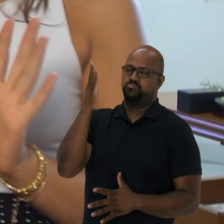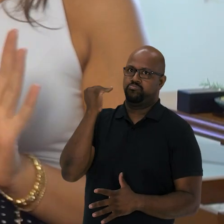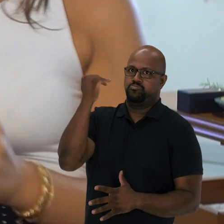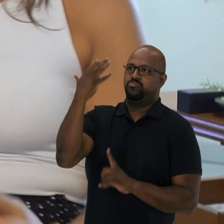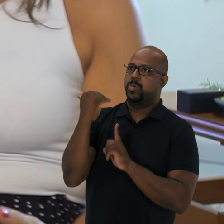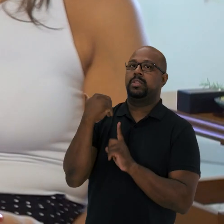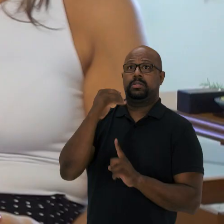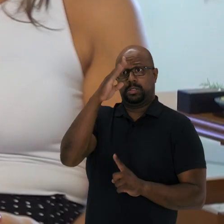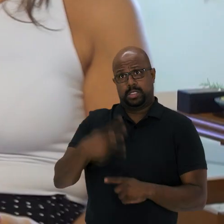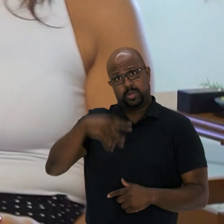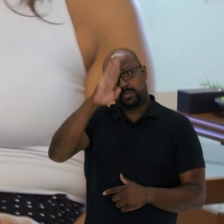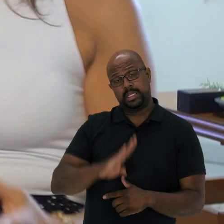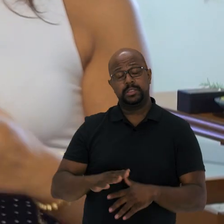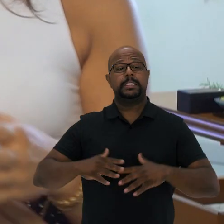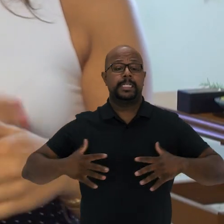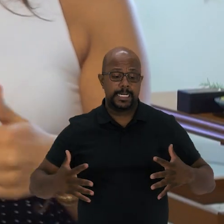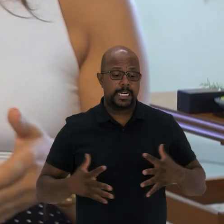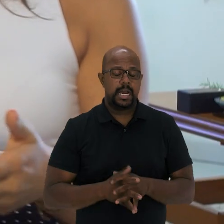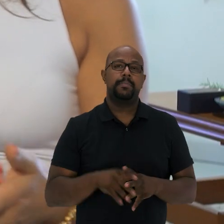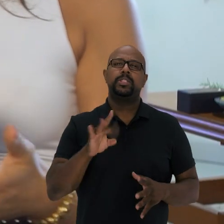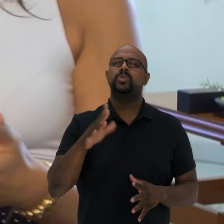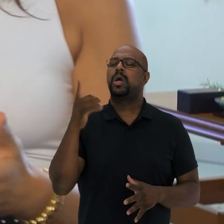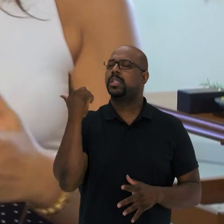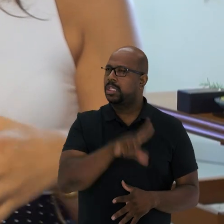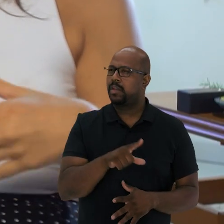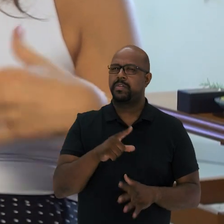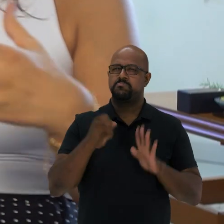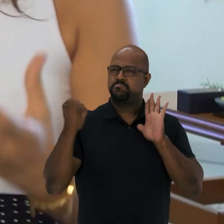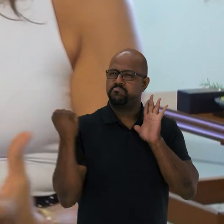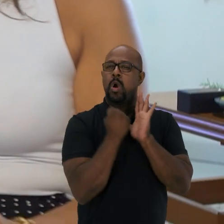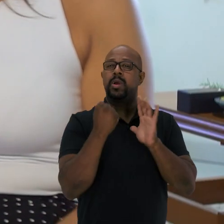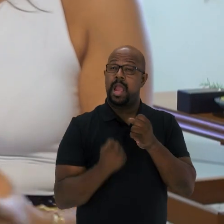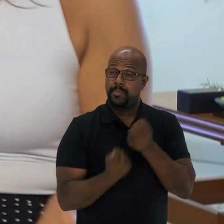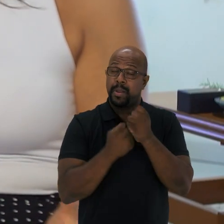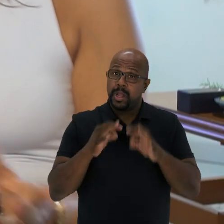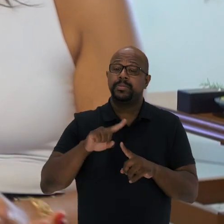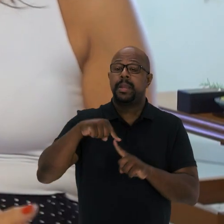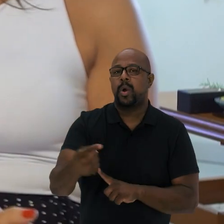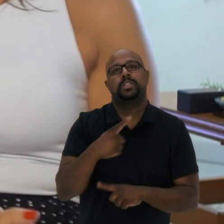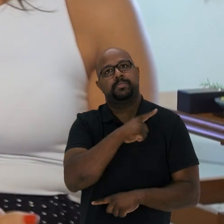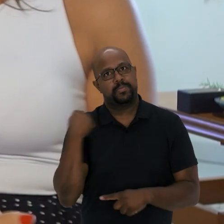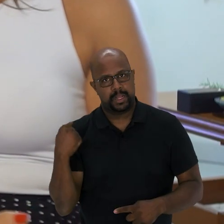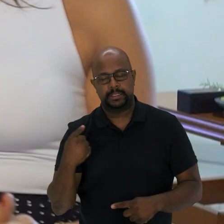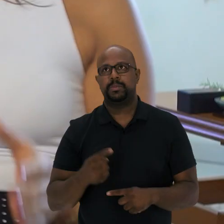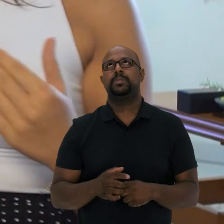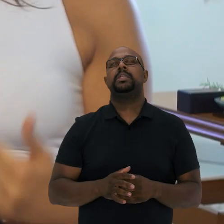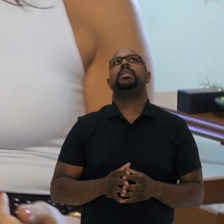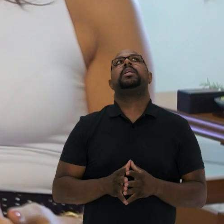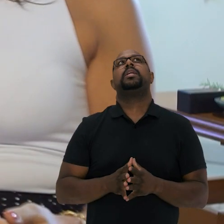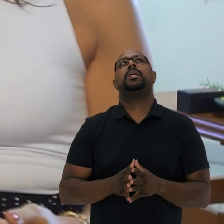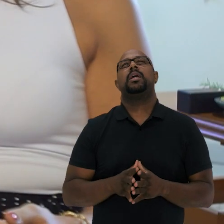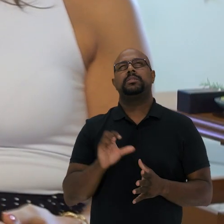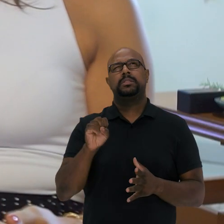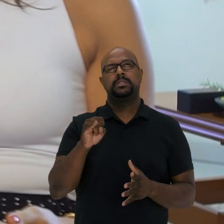conhecido até nacionalmente, mas ele só teve a validação e o apoio mesmo após o falecimento, né?